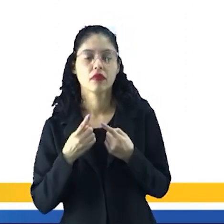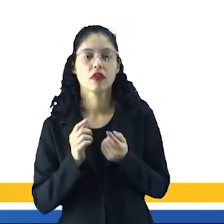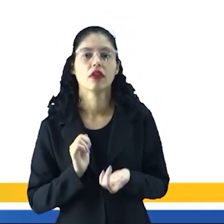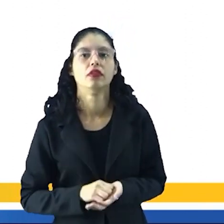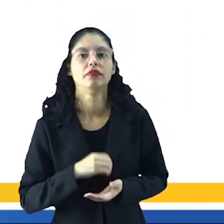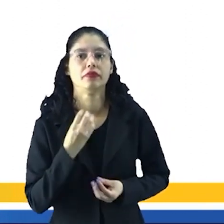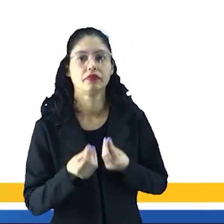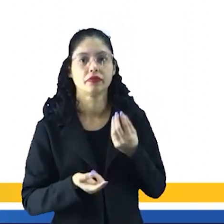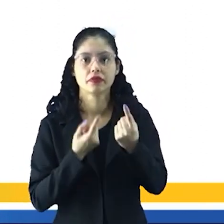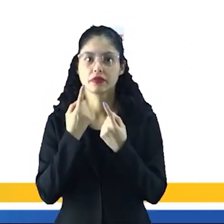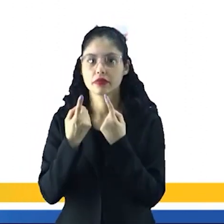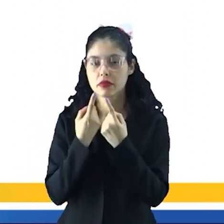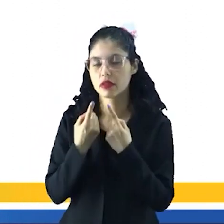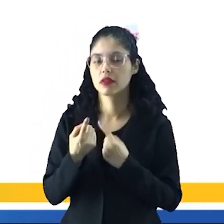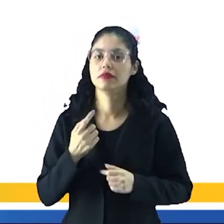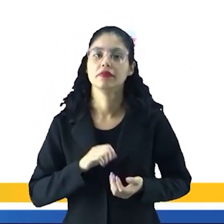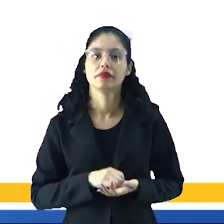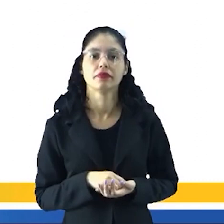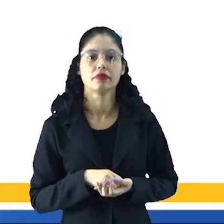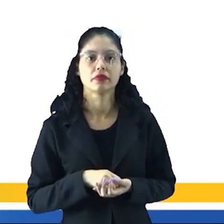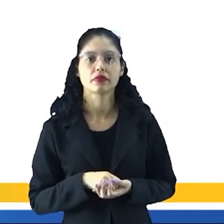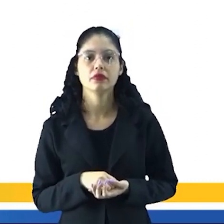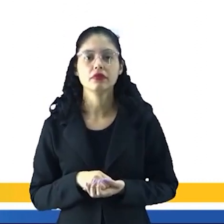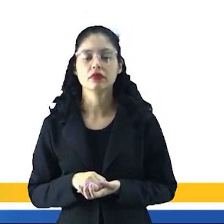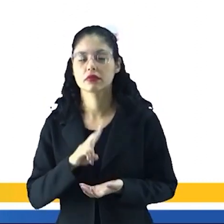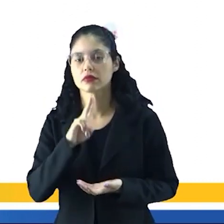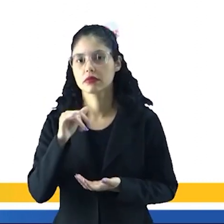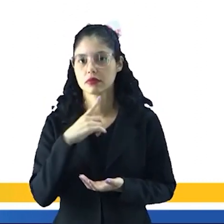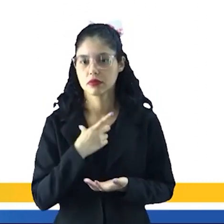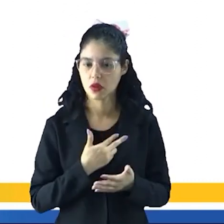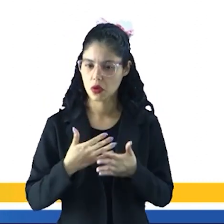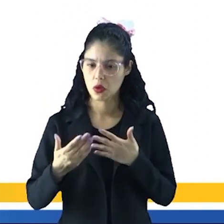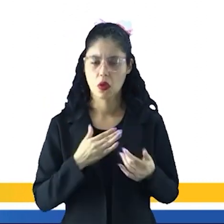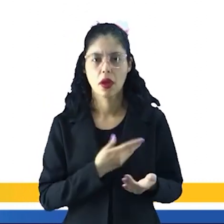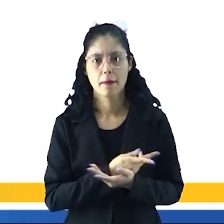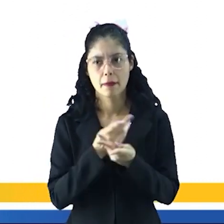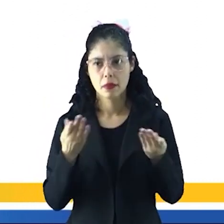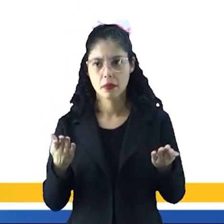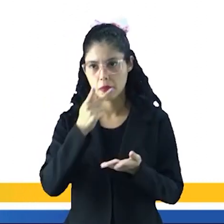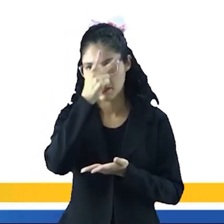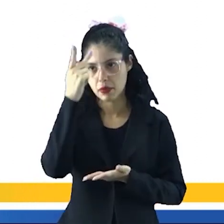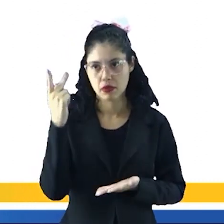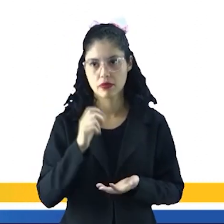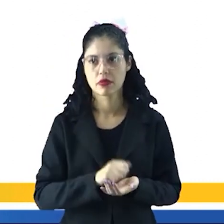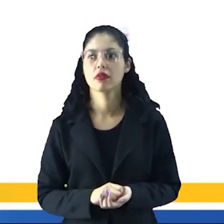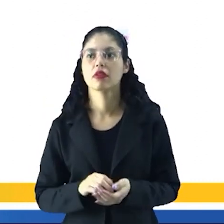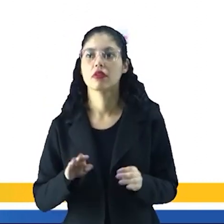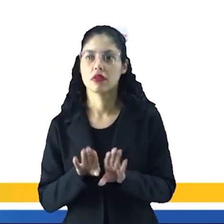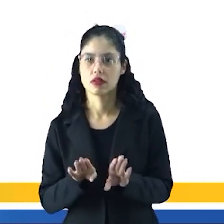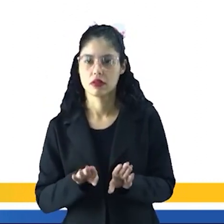música, ela comunica. A música, ela vai atingir qualquer público. E a garrafa